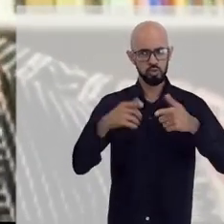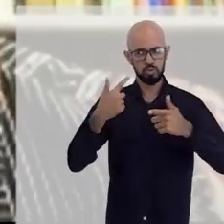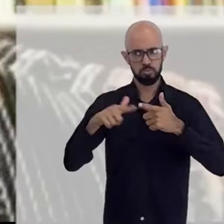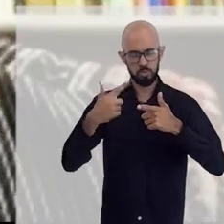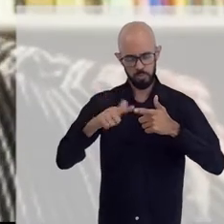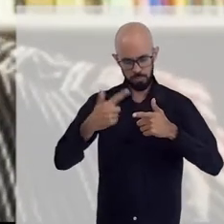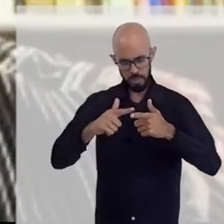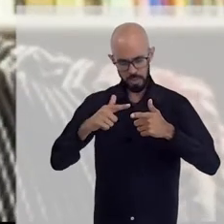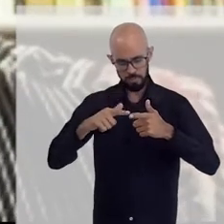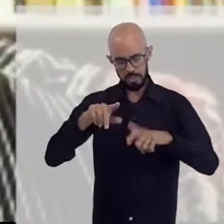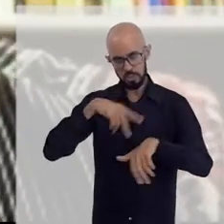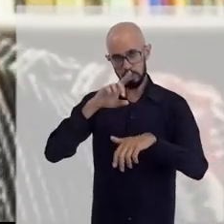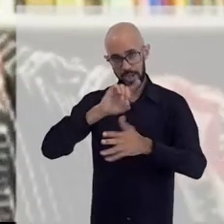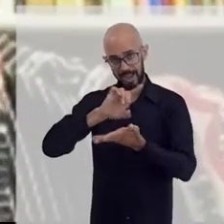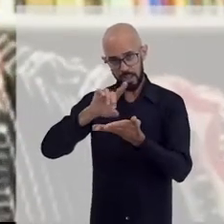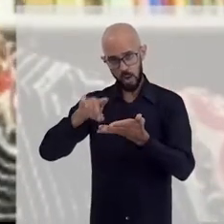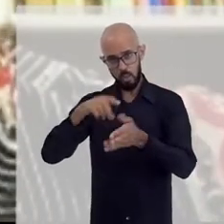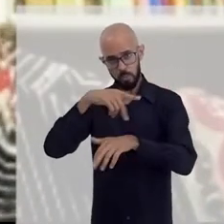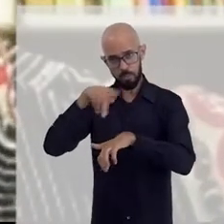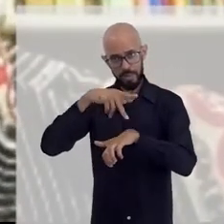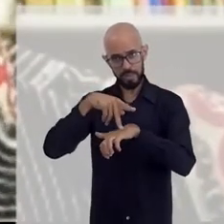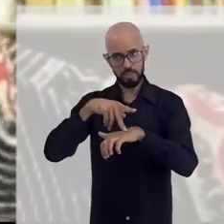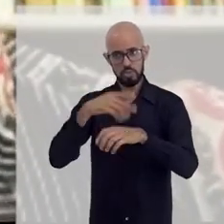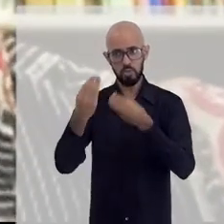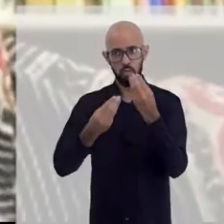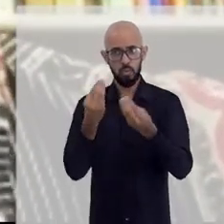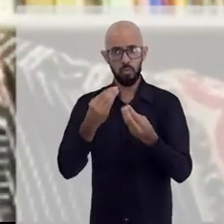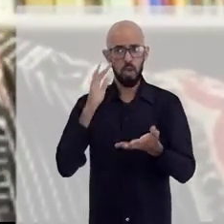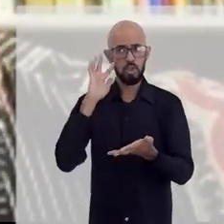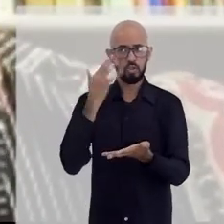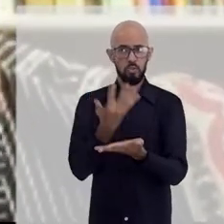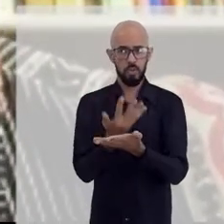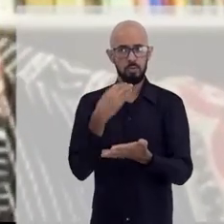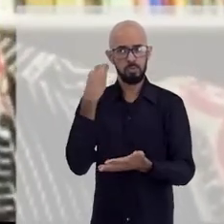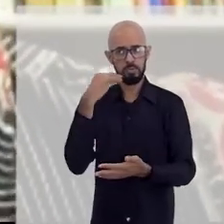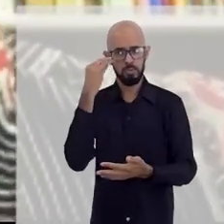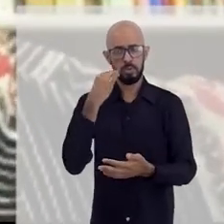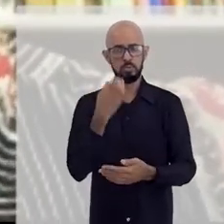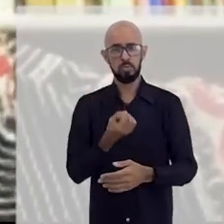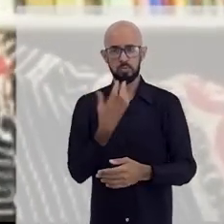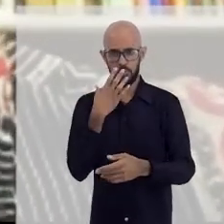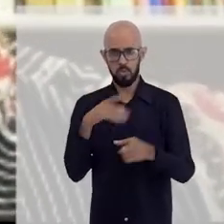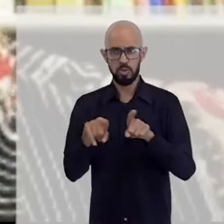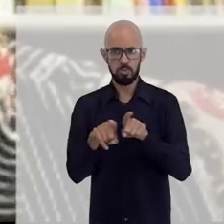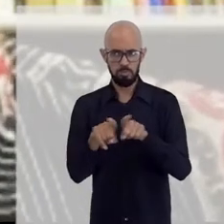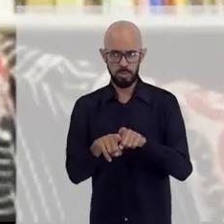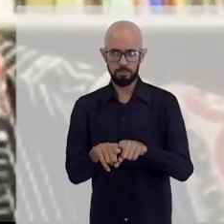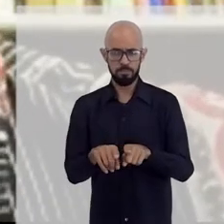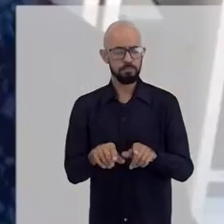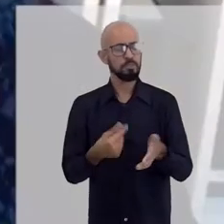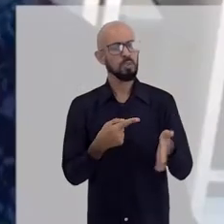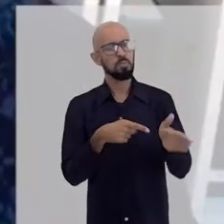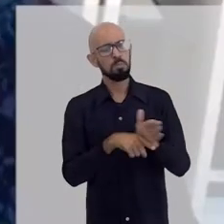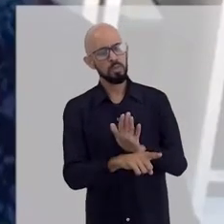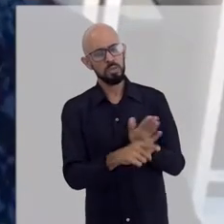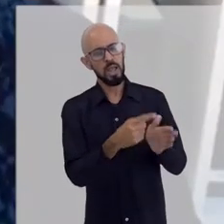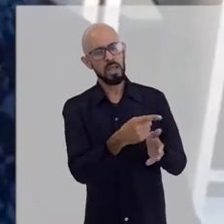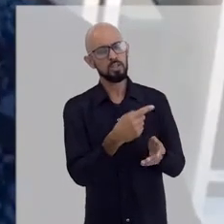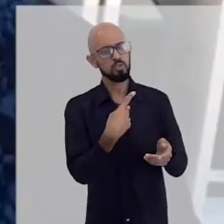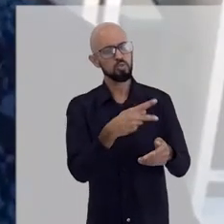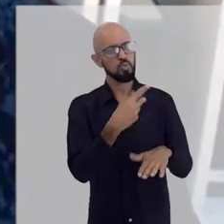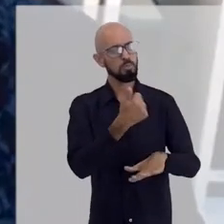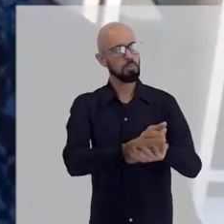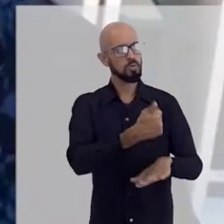as questões ambientais desses países, como é que a gente lidava com isso, enfim. E foi uma experiência muito rica também, né? Agora, a